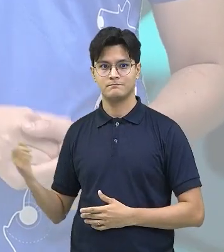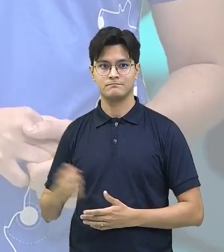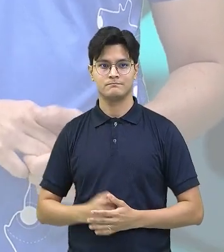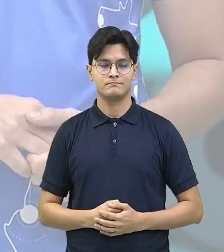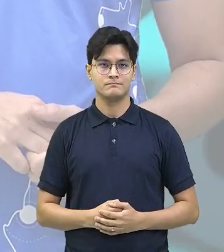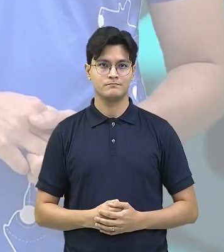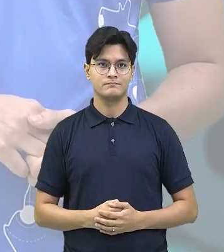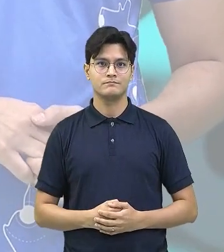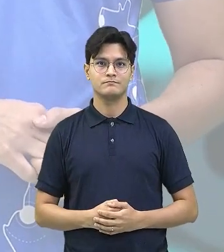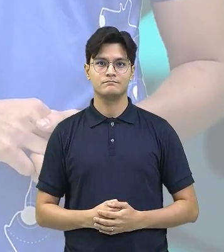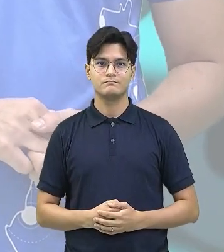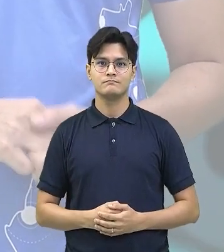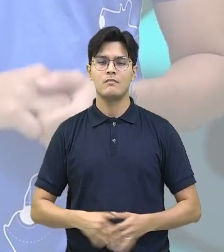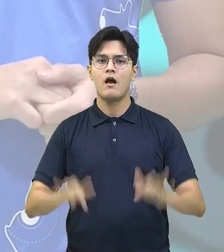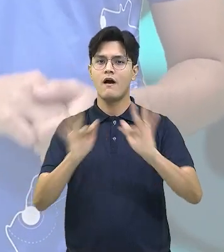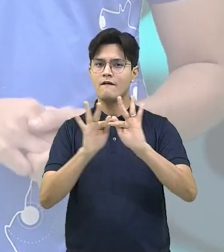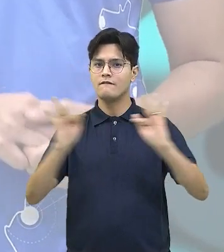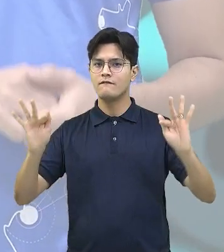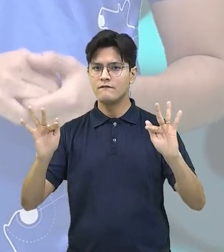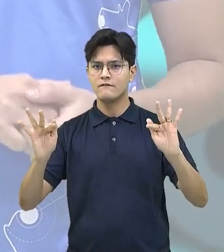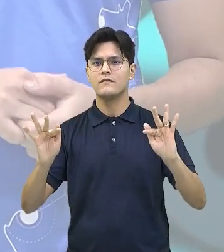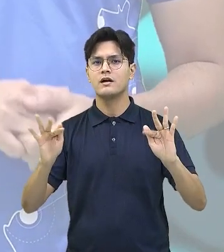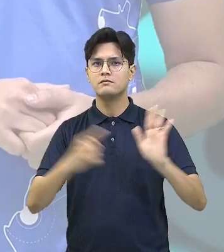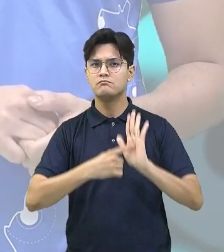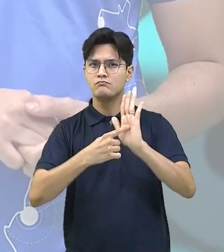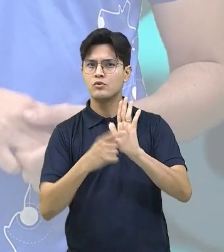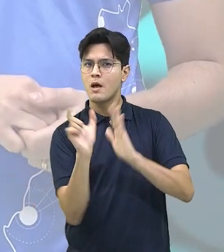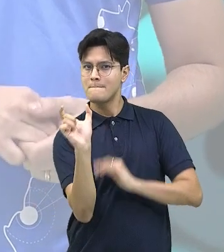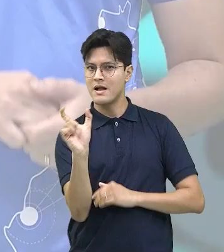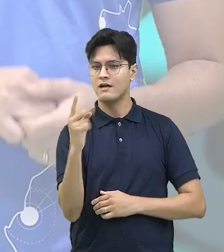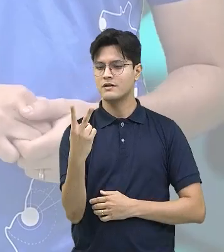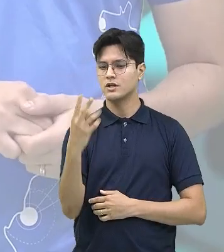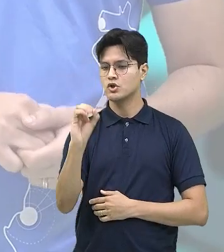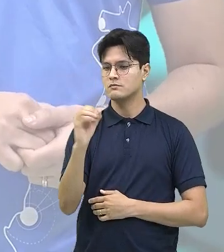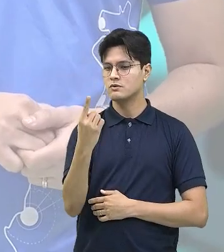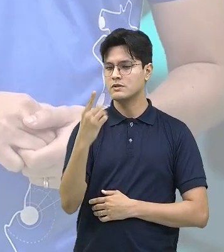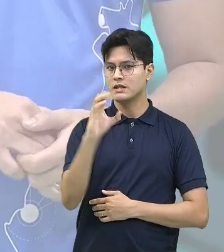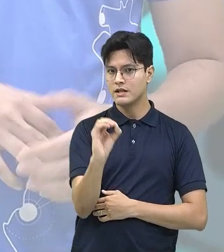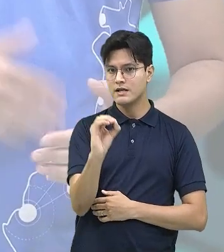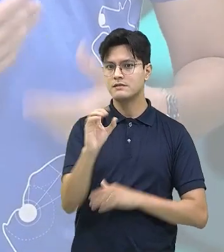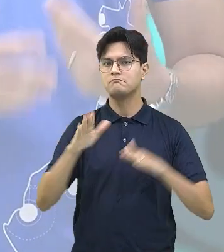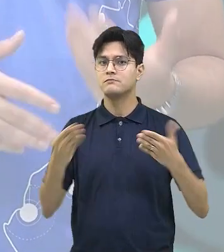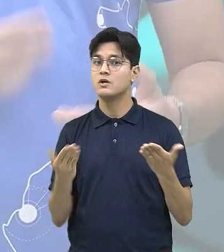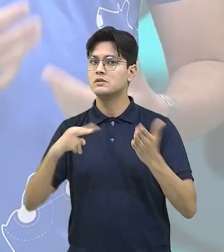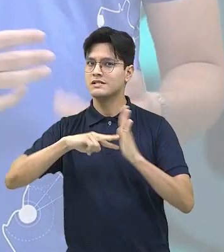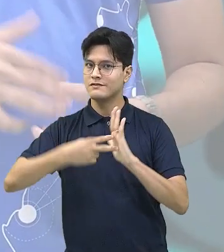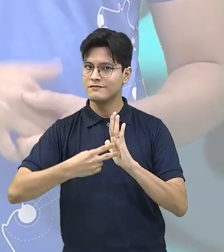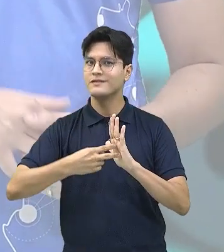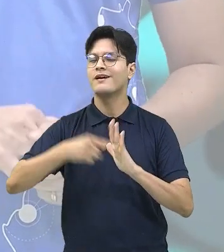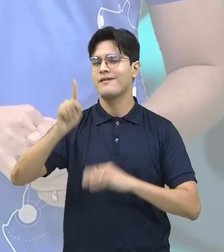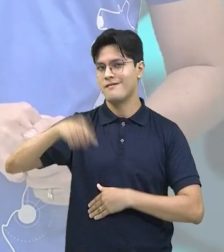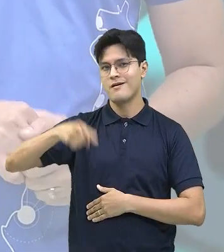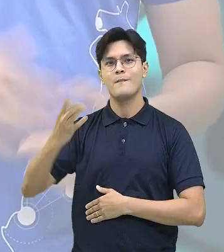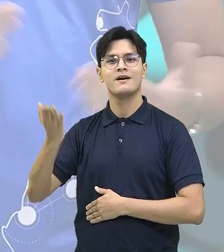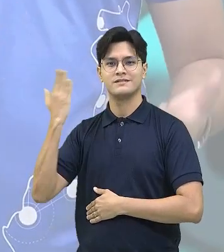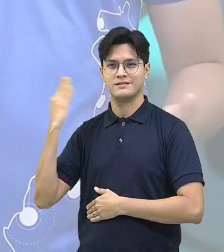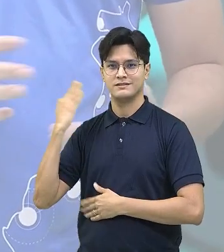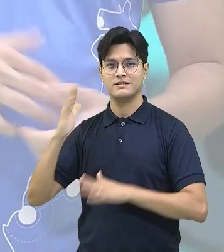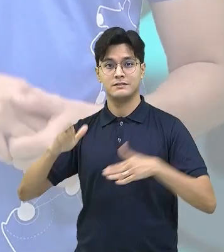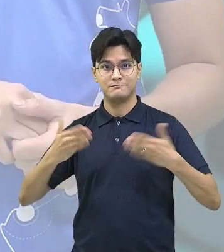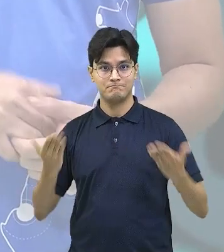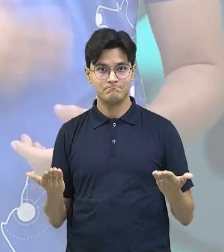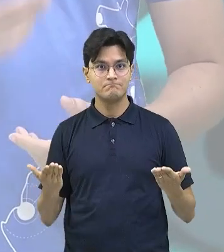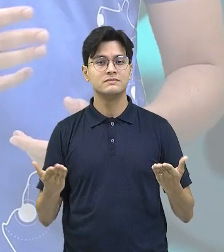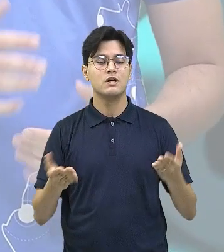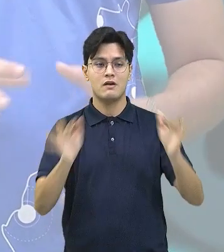frase aqui está no passado. He didn't play soccer in 2010. Então, veja que essas expressões nos